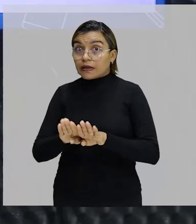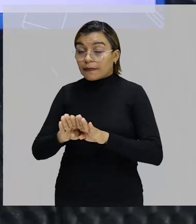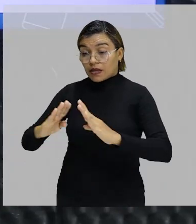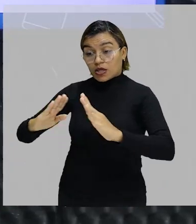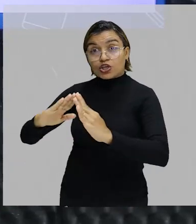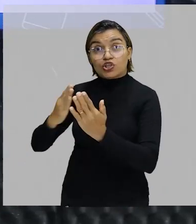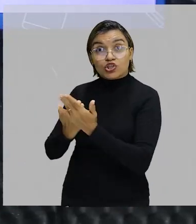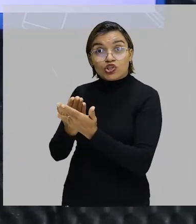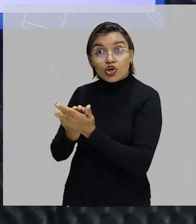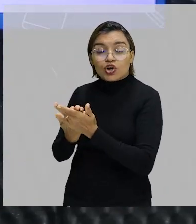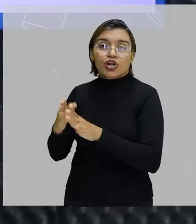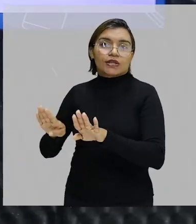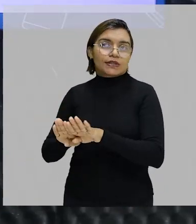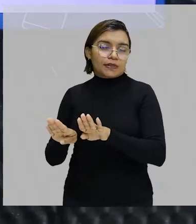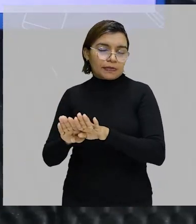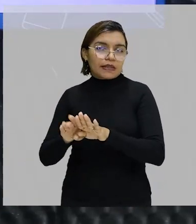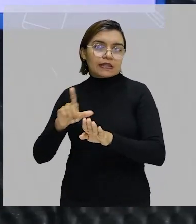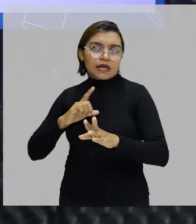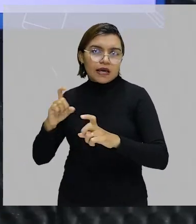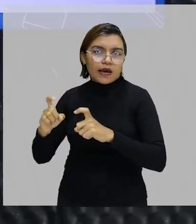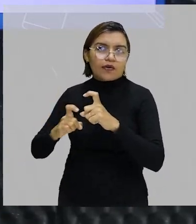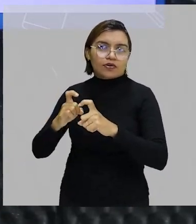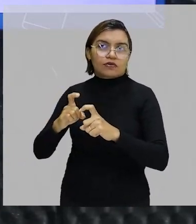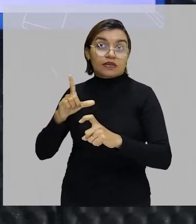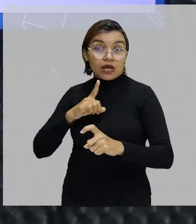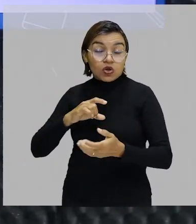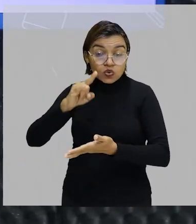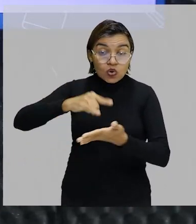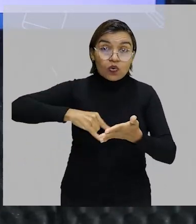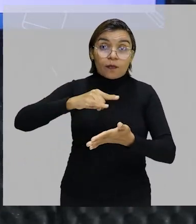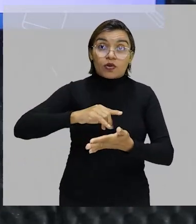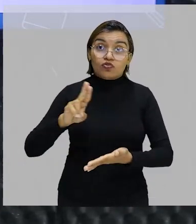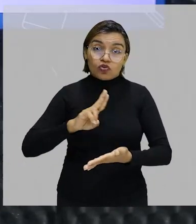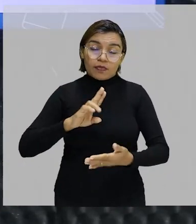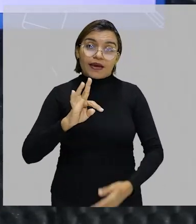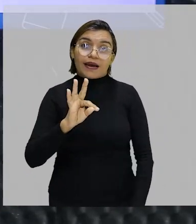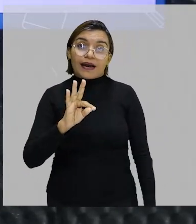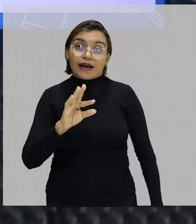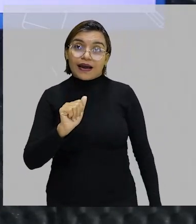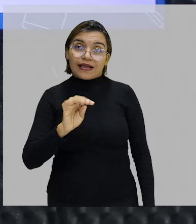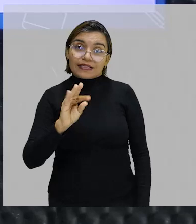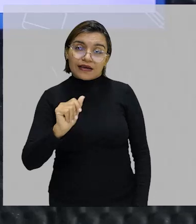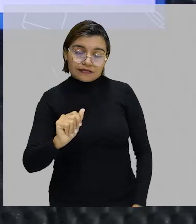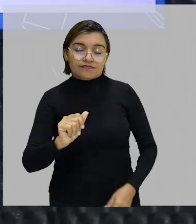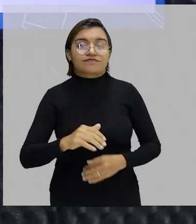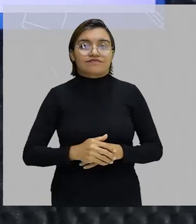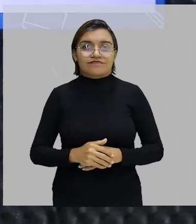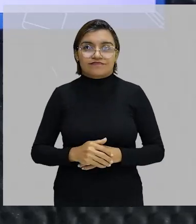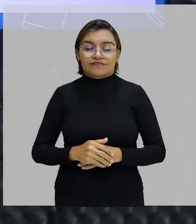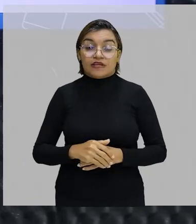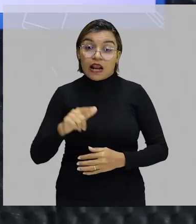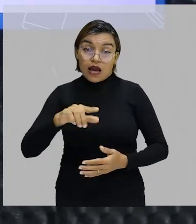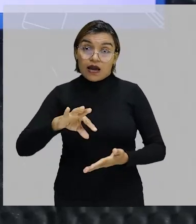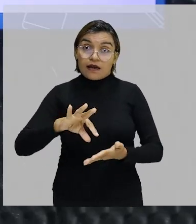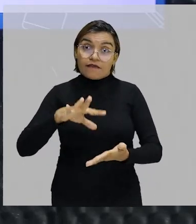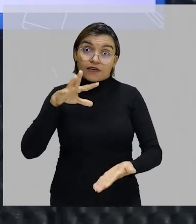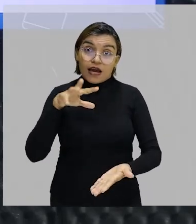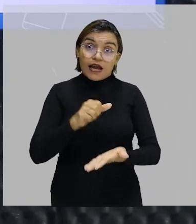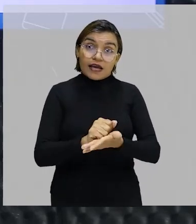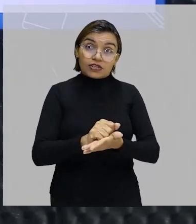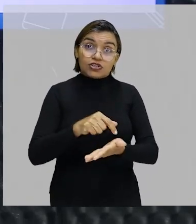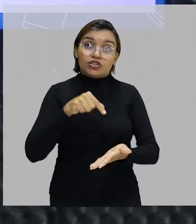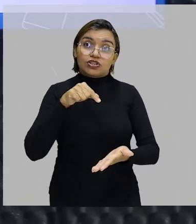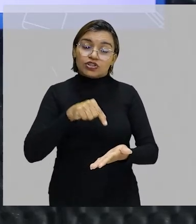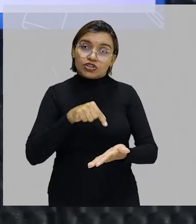esse documento aqui chamado ata, onde ficam registradas o